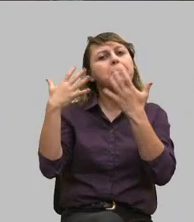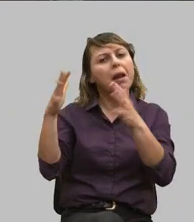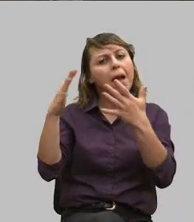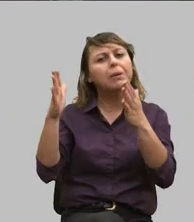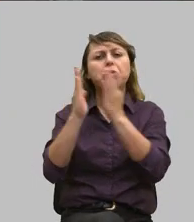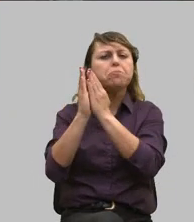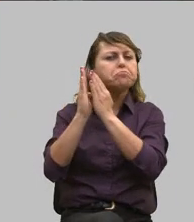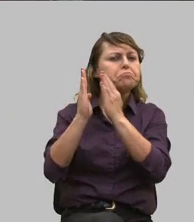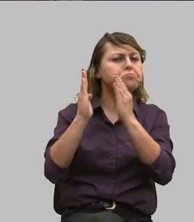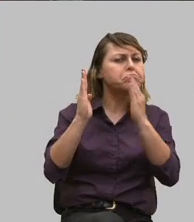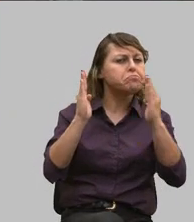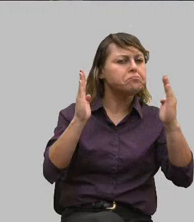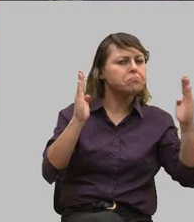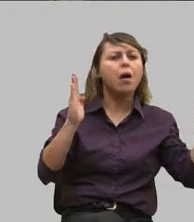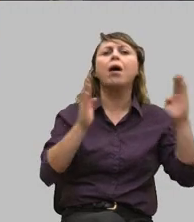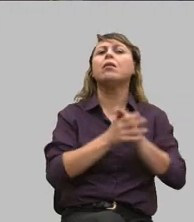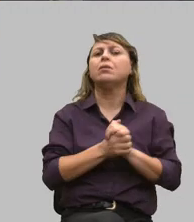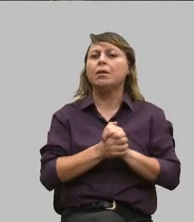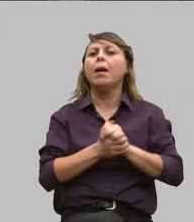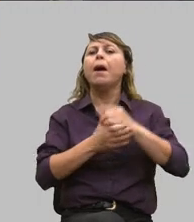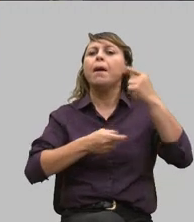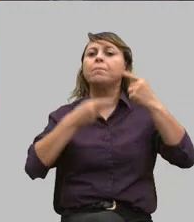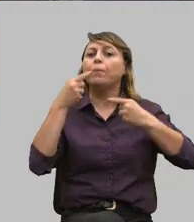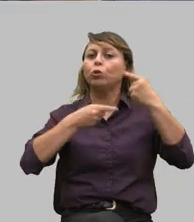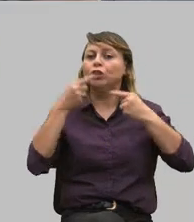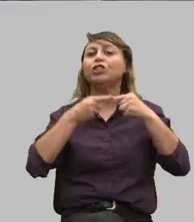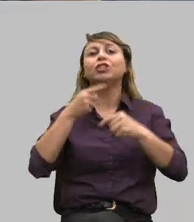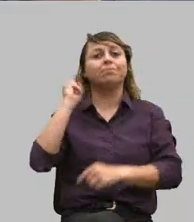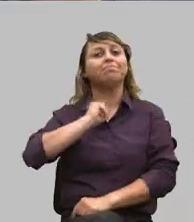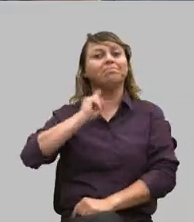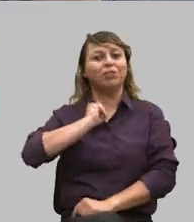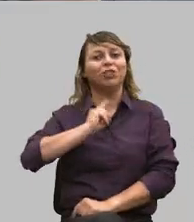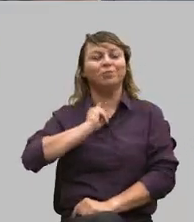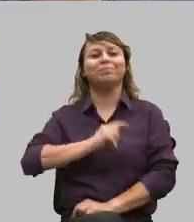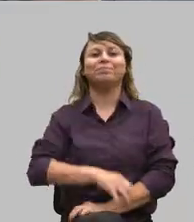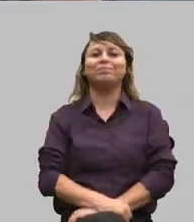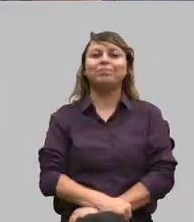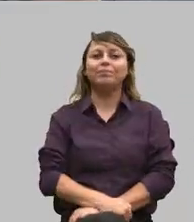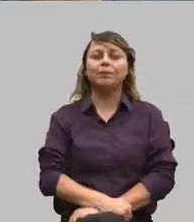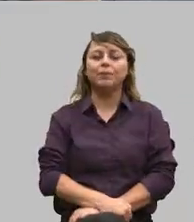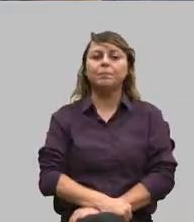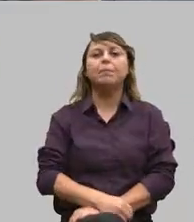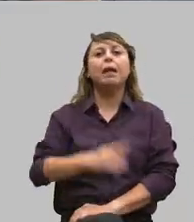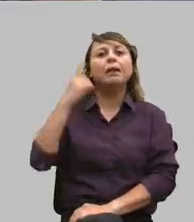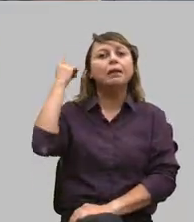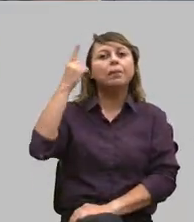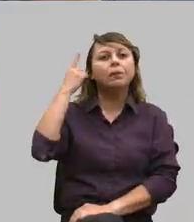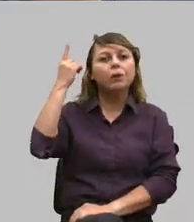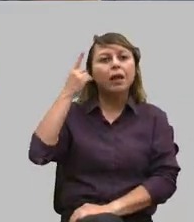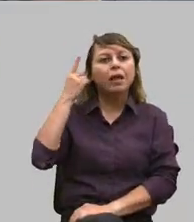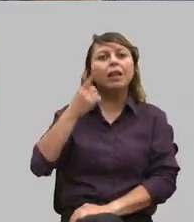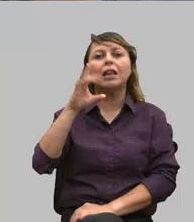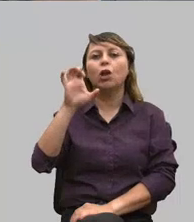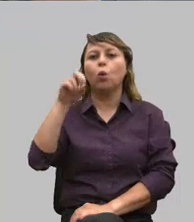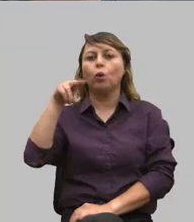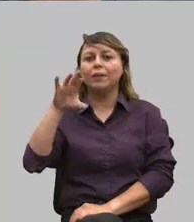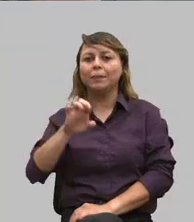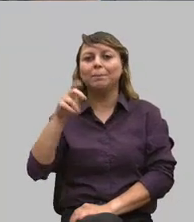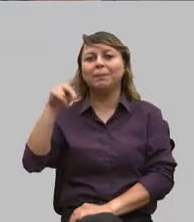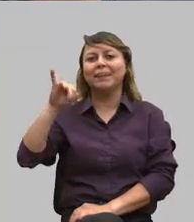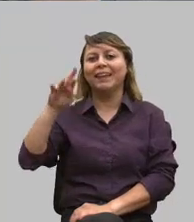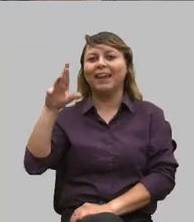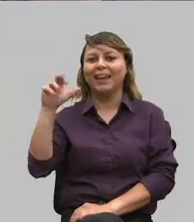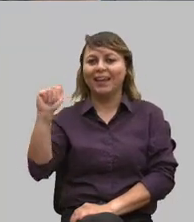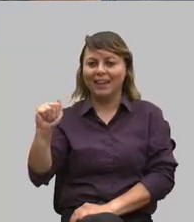ebada na política mineira eh deputada ion Pinheira a nossa Guerreira que representa